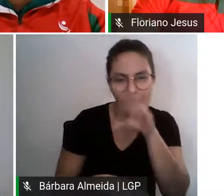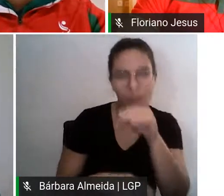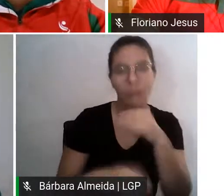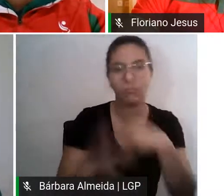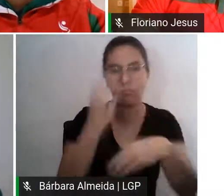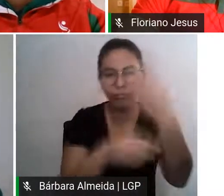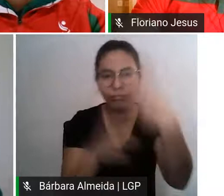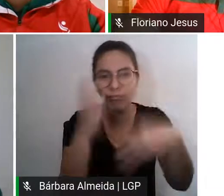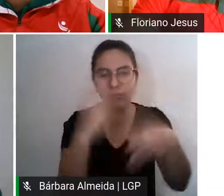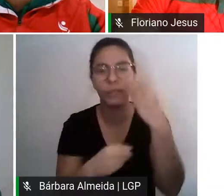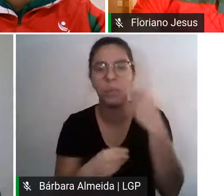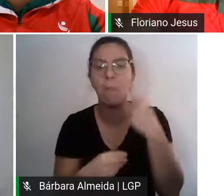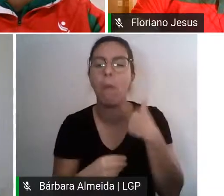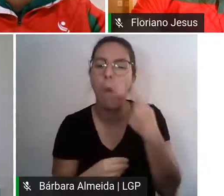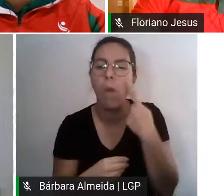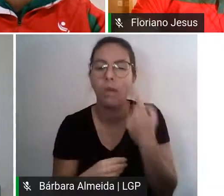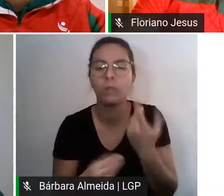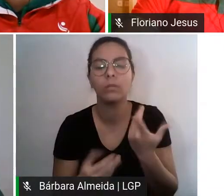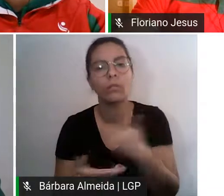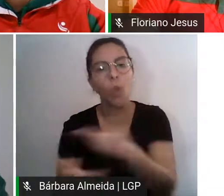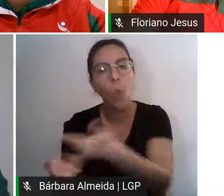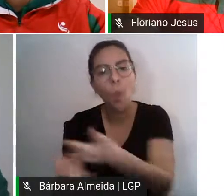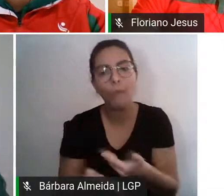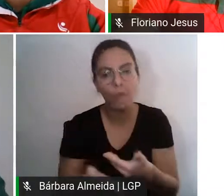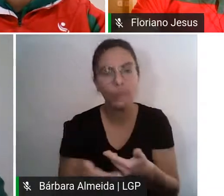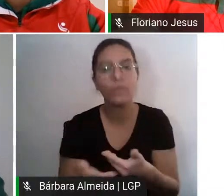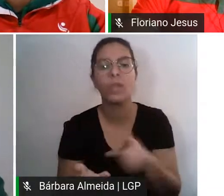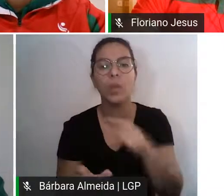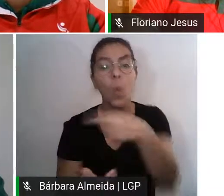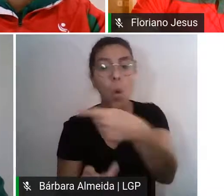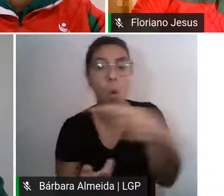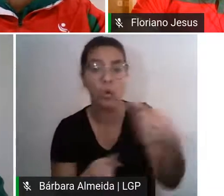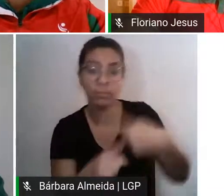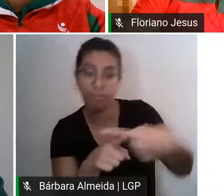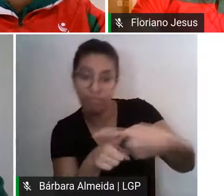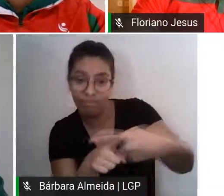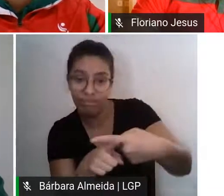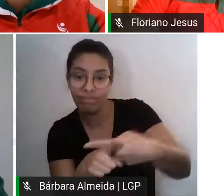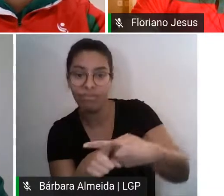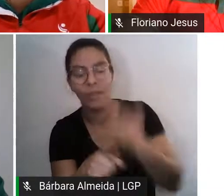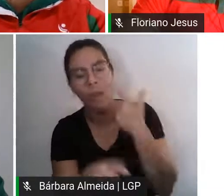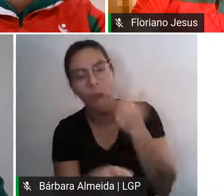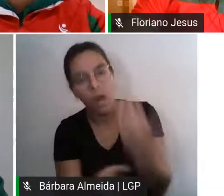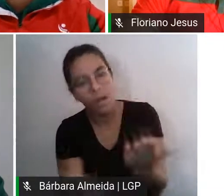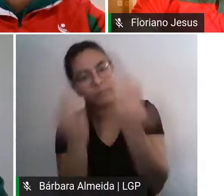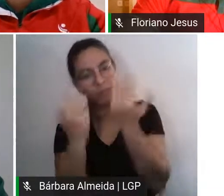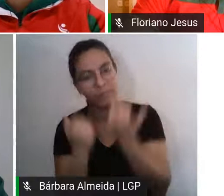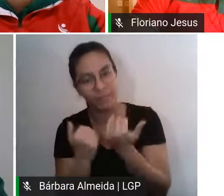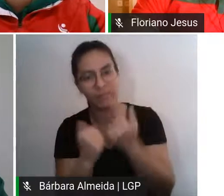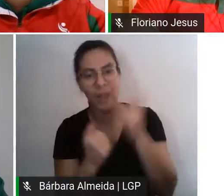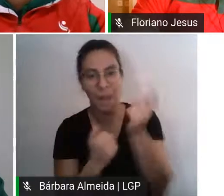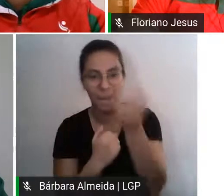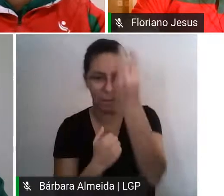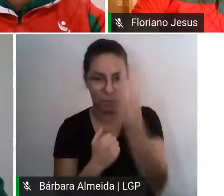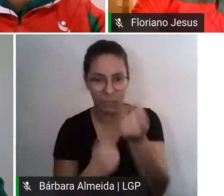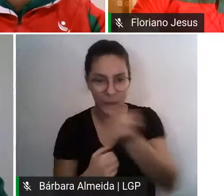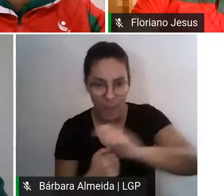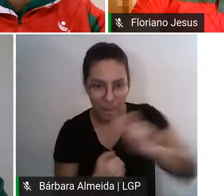para aprender um pouco e deixar também o convite a todos os interessados para experimentarem o badminton e o